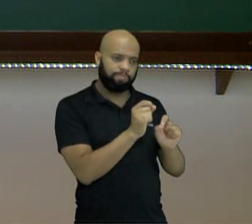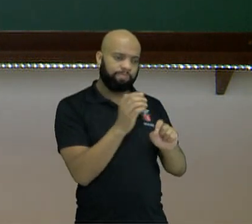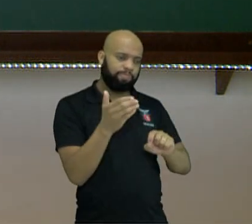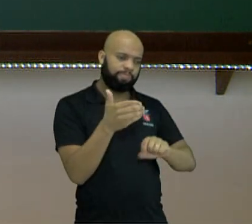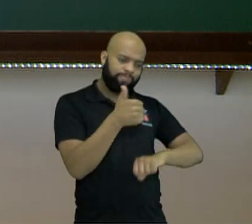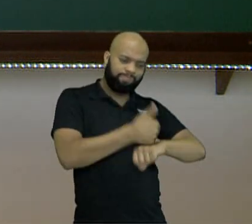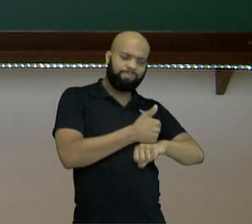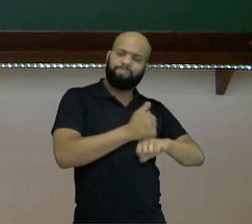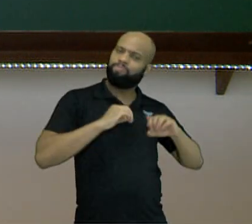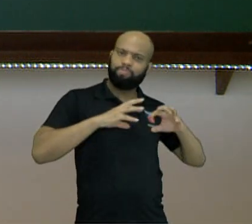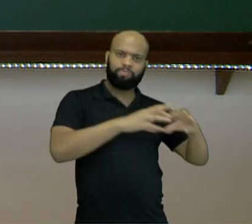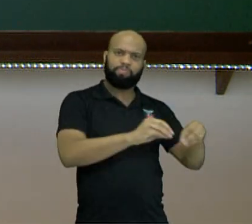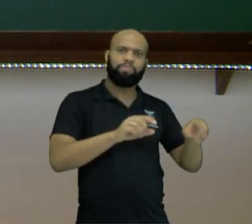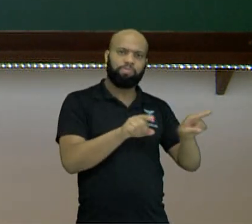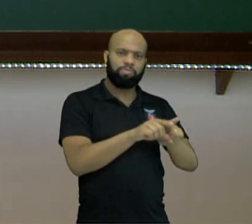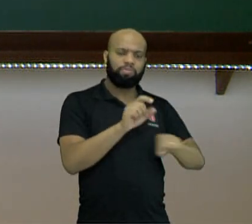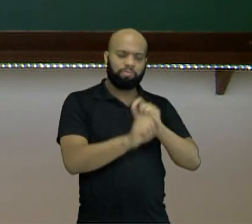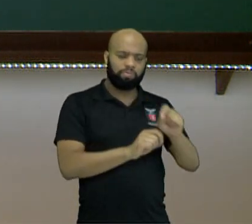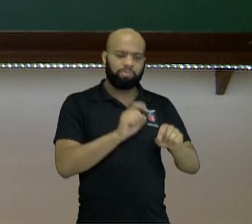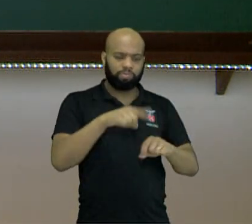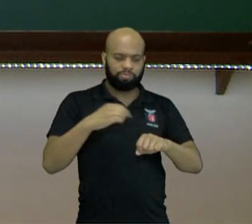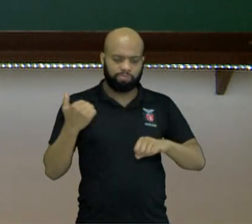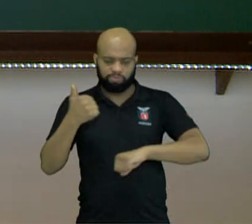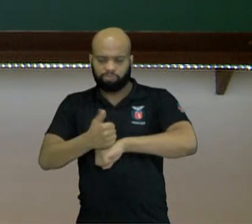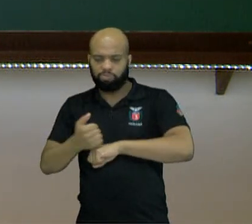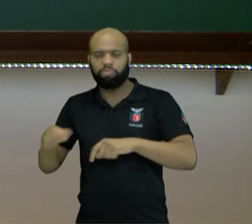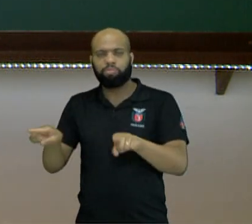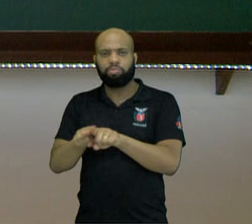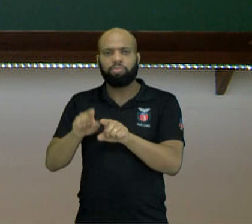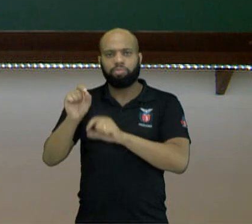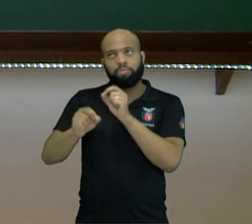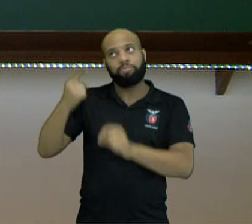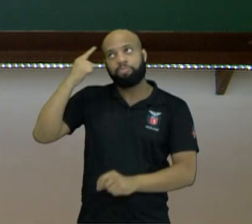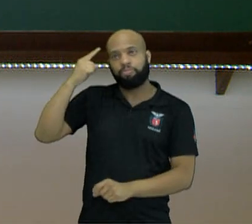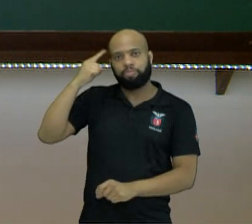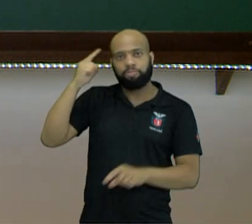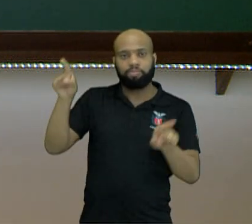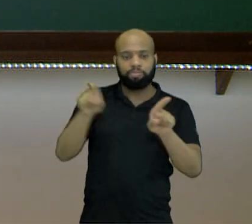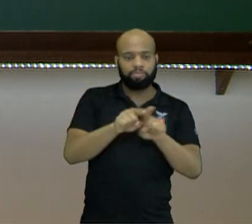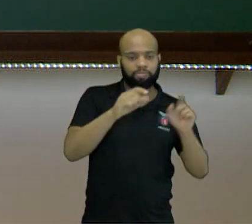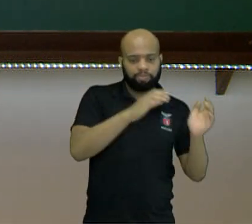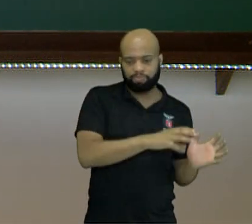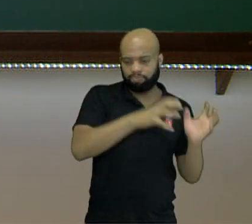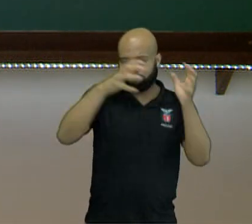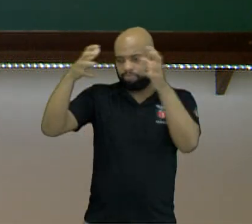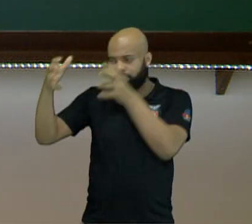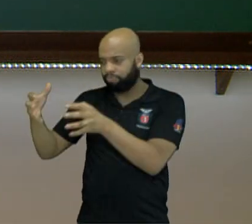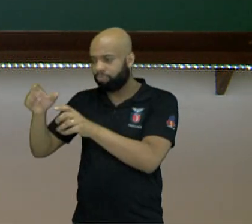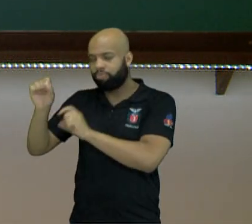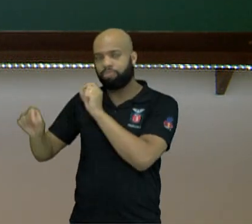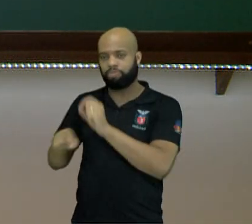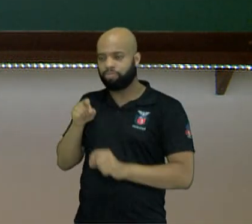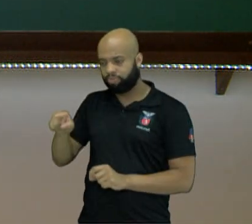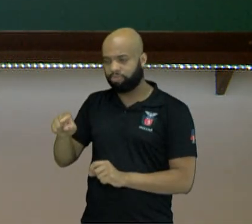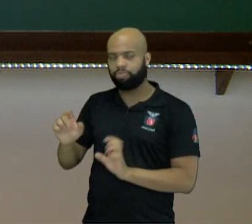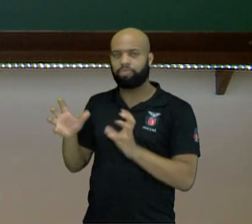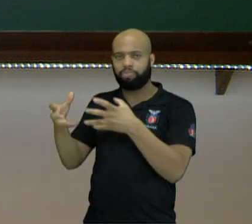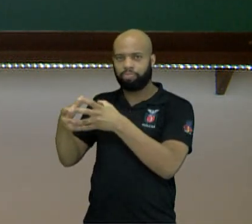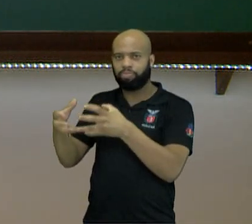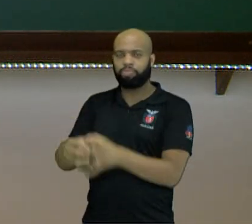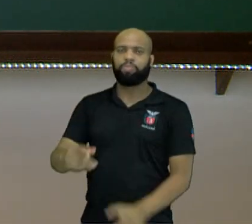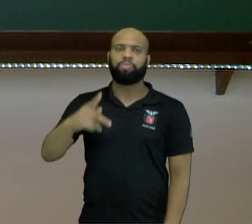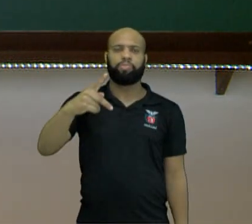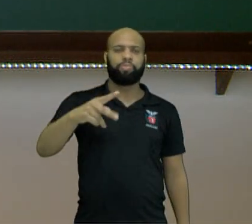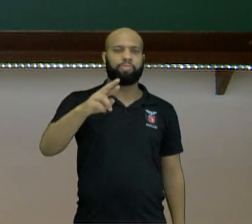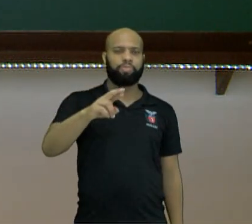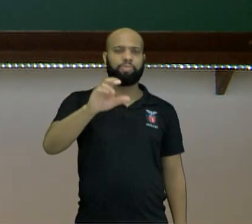detentora também do capital intelectual. E do outro lado, o proletariado, que é detido, que fica margeado